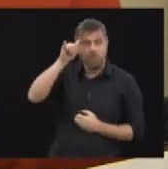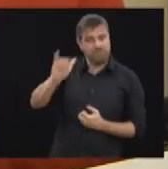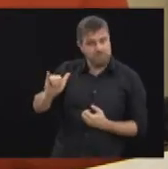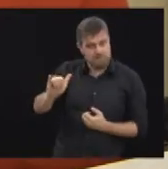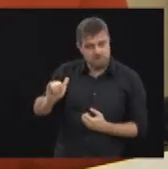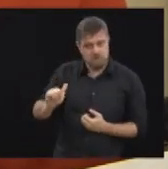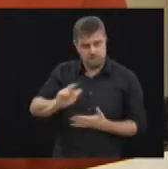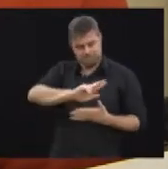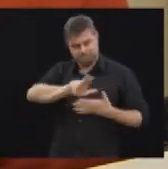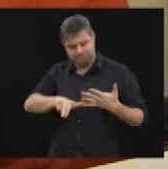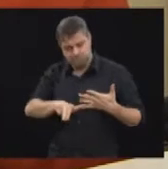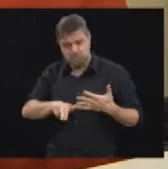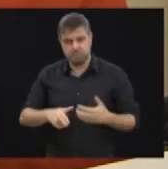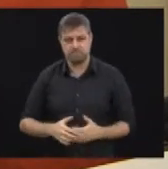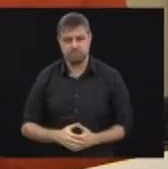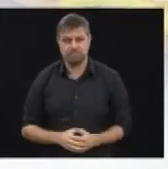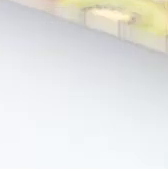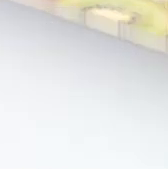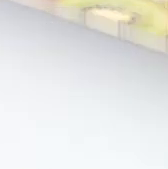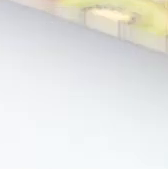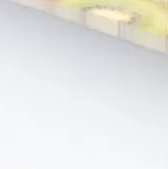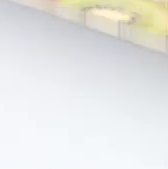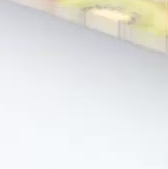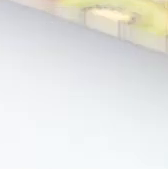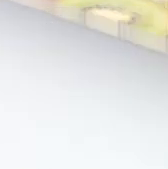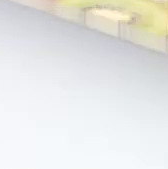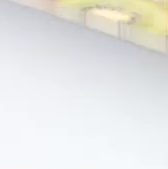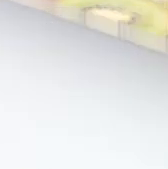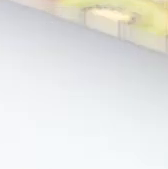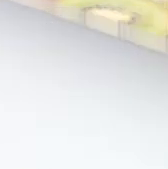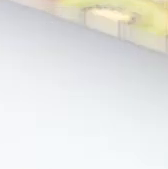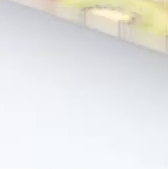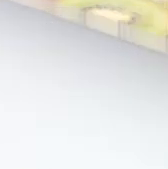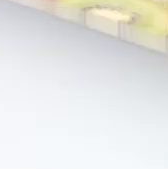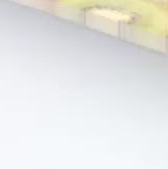de proteção contra essas doenças, etc.